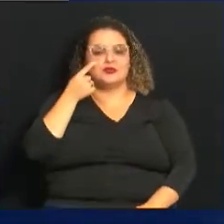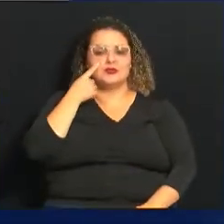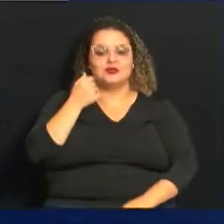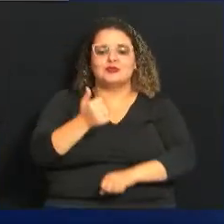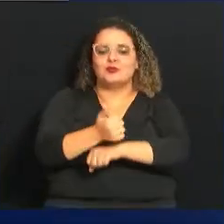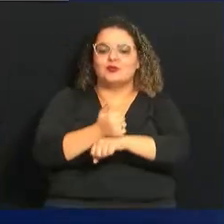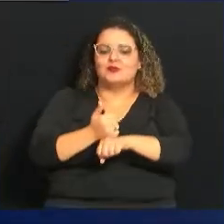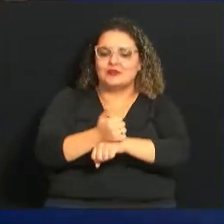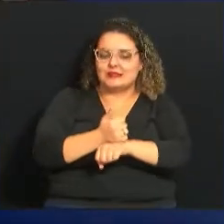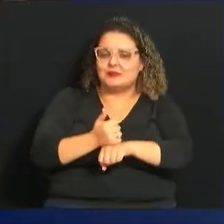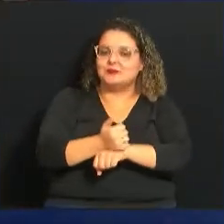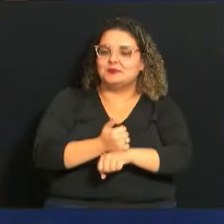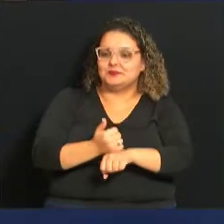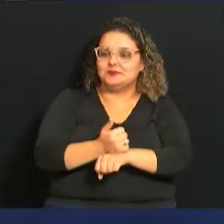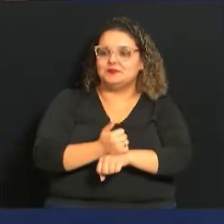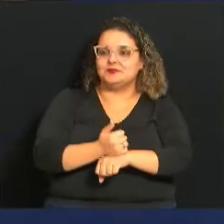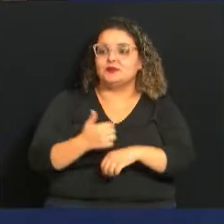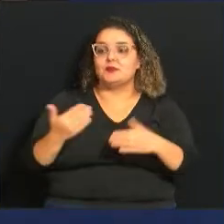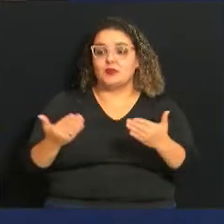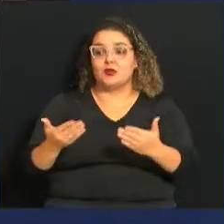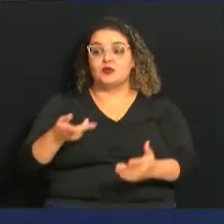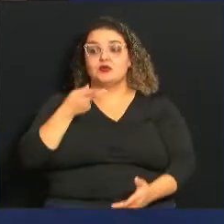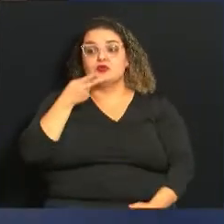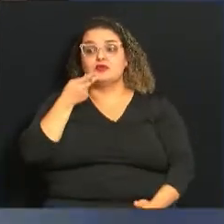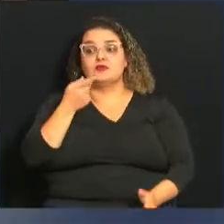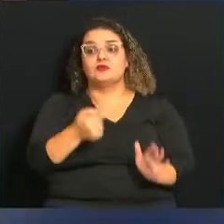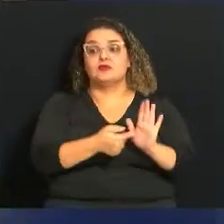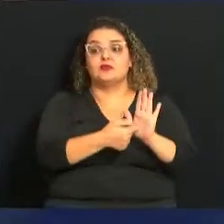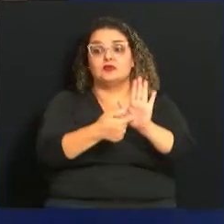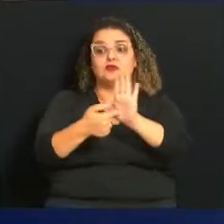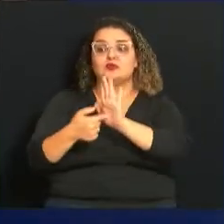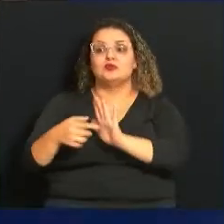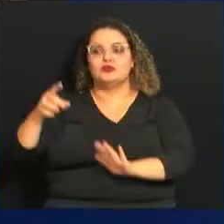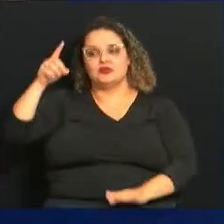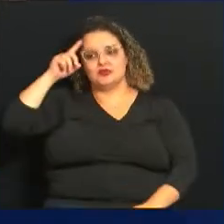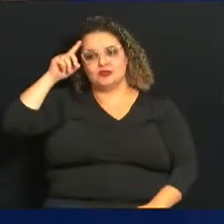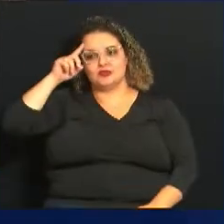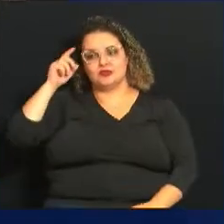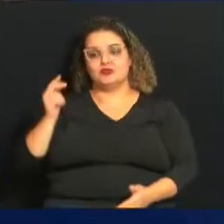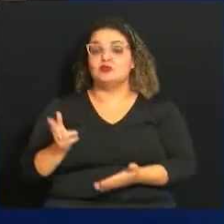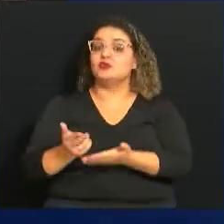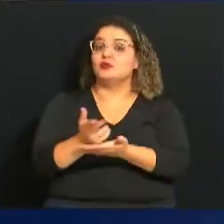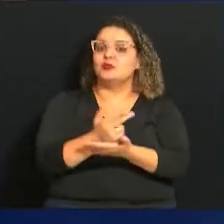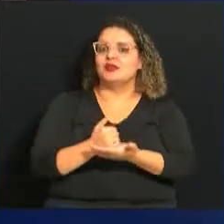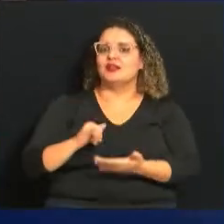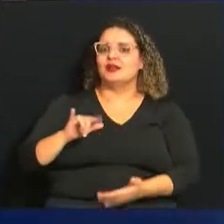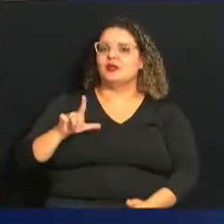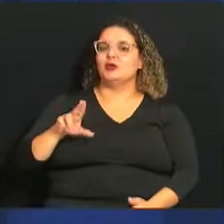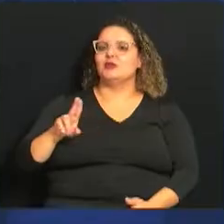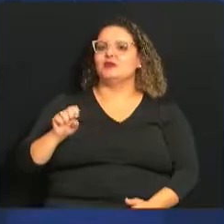Liga na Profissão. Hoje nós vamos mostrar o dia a dia de uma ilustradora.